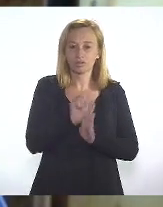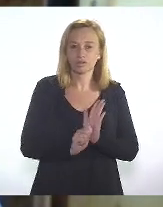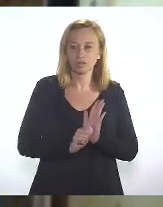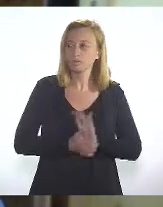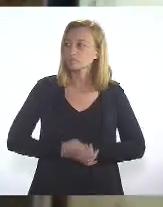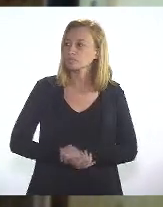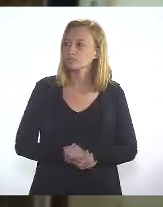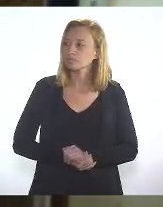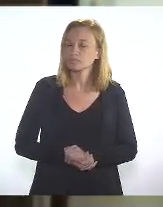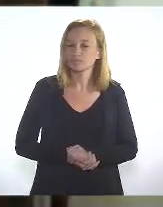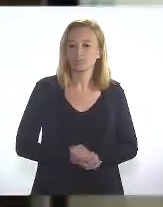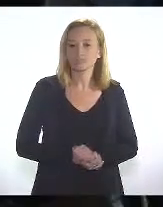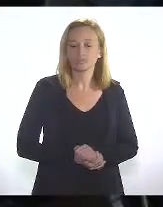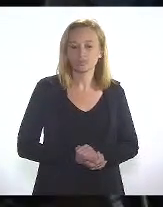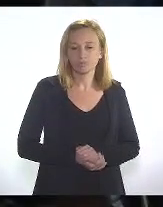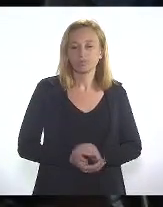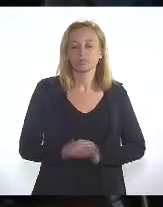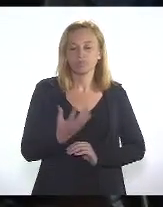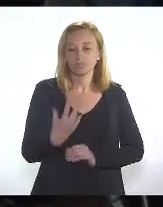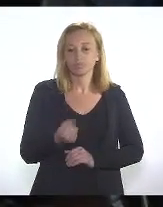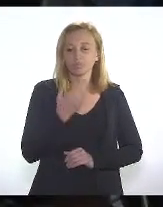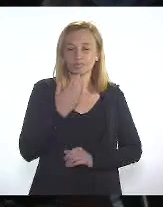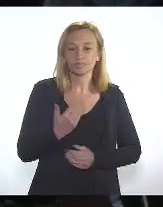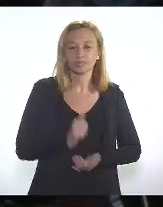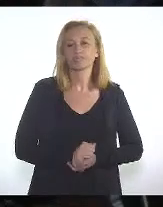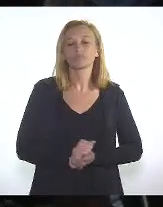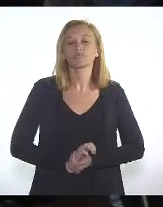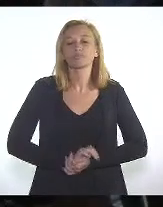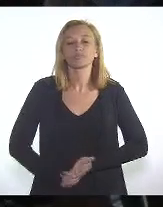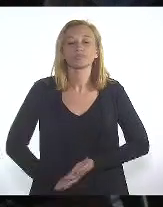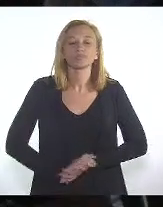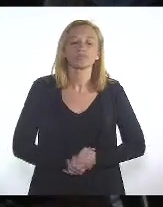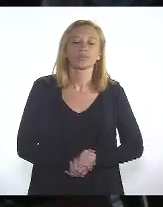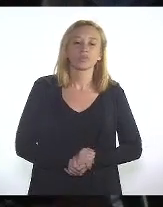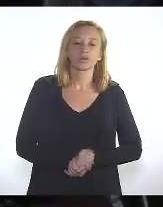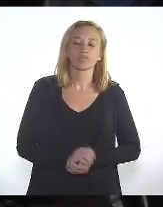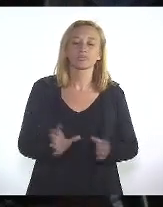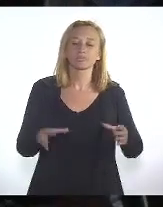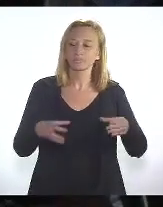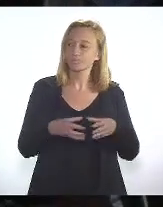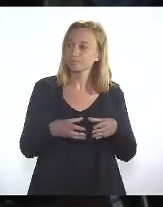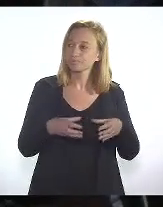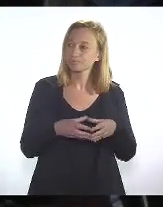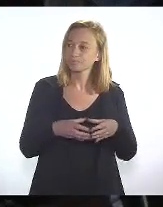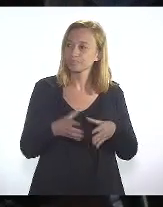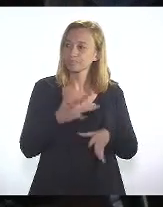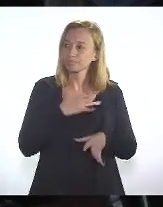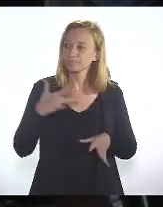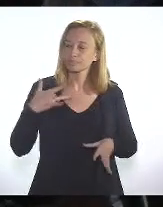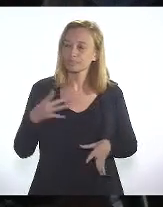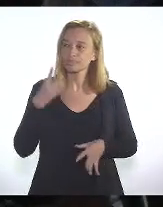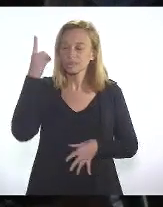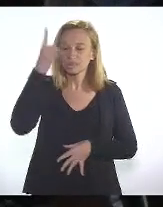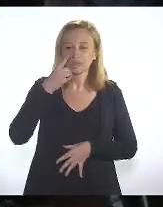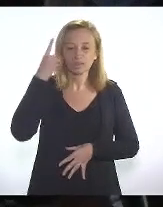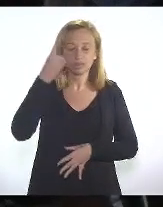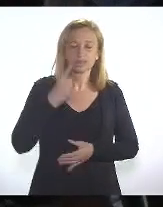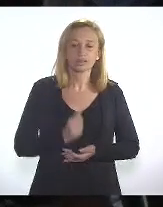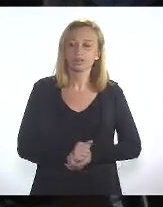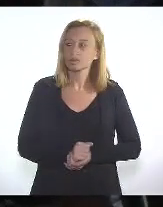redação. A presidência defere pedido de Vossa Excelência. Pela Comissão de Saúde,